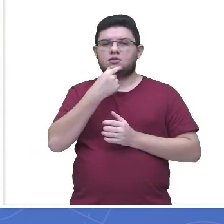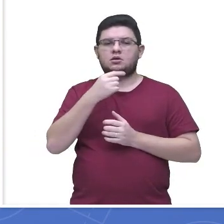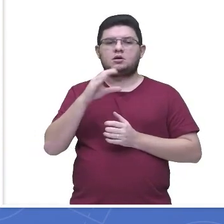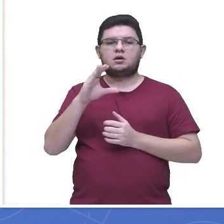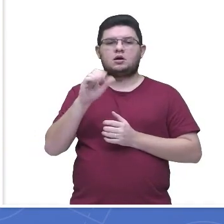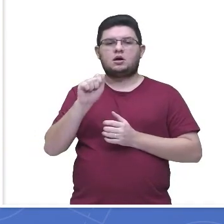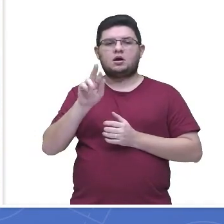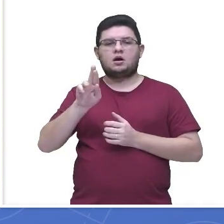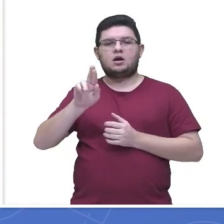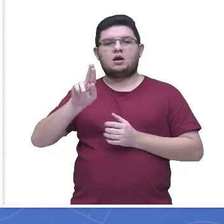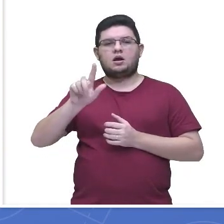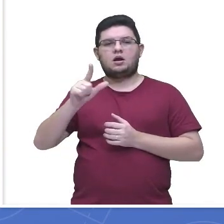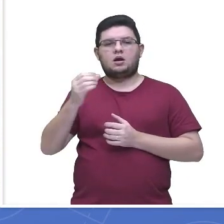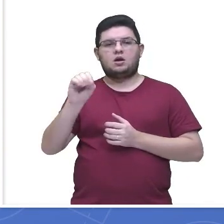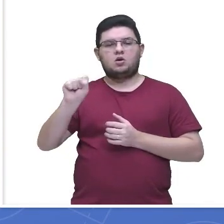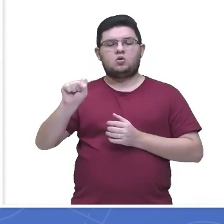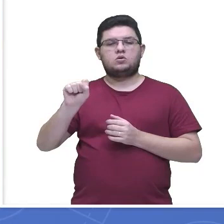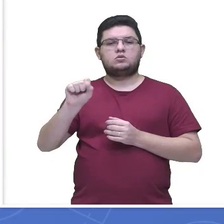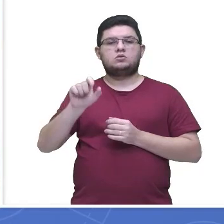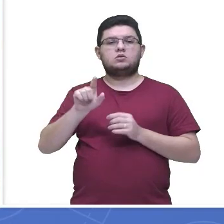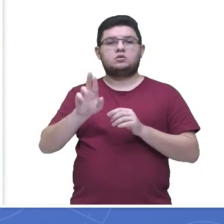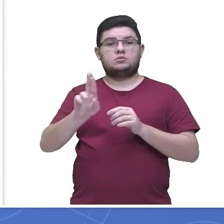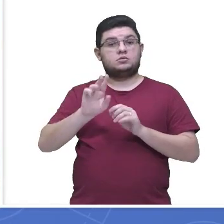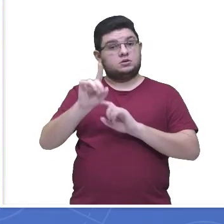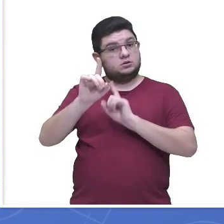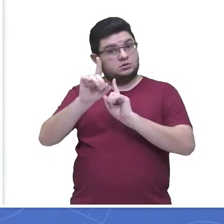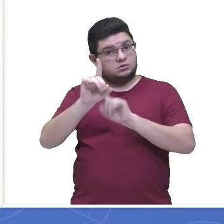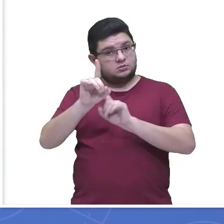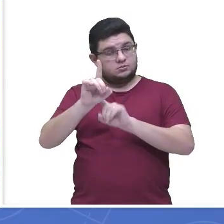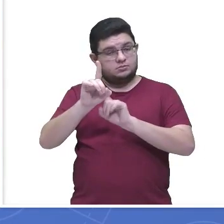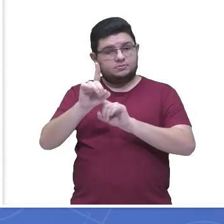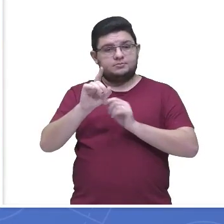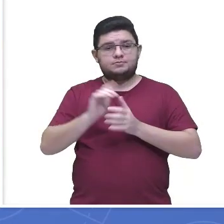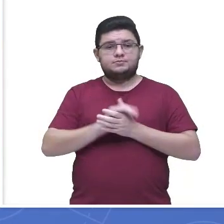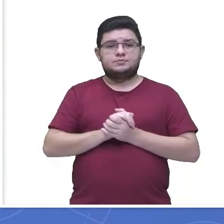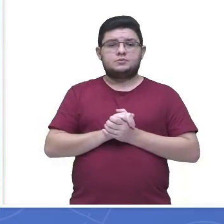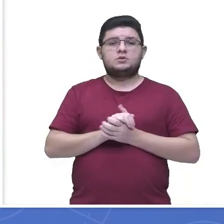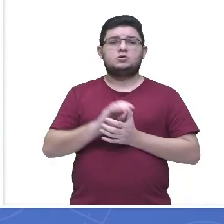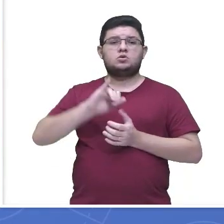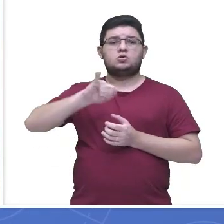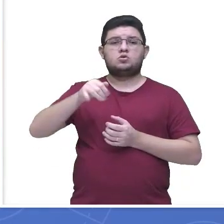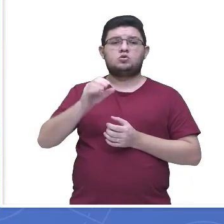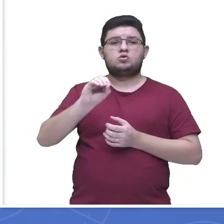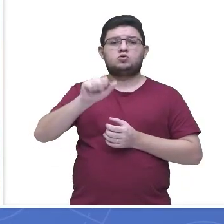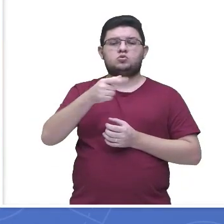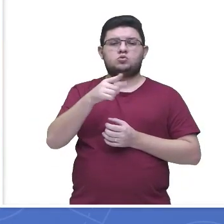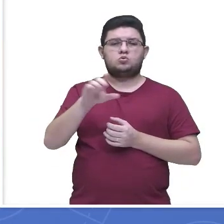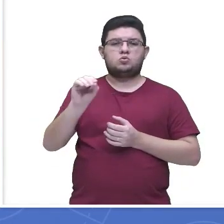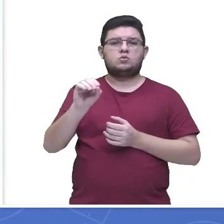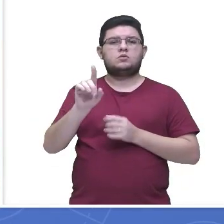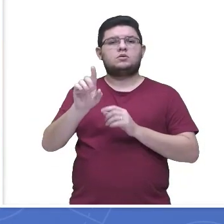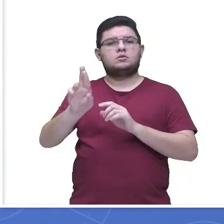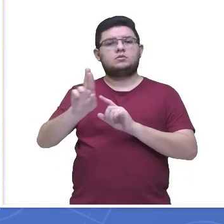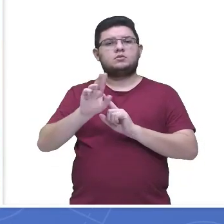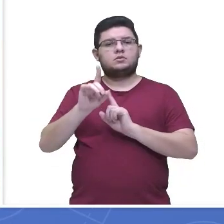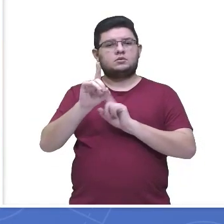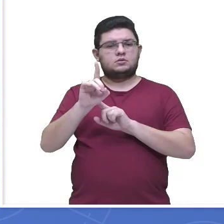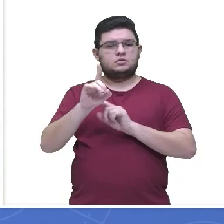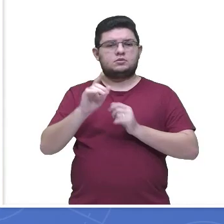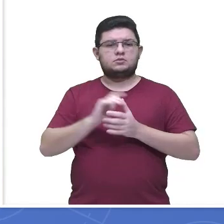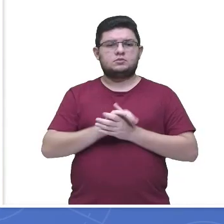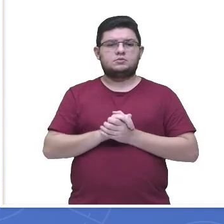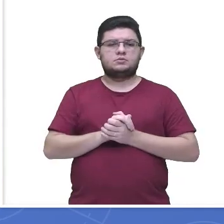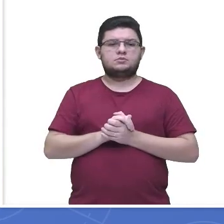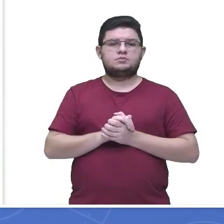aí letra B. O João Vitor também respondeu letra B. O Paulo Sérgio, letra B. O